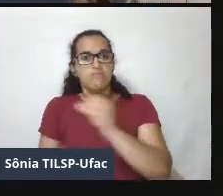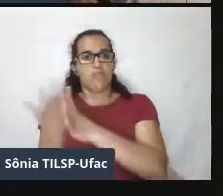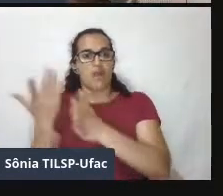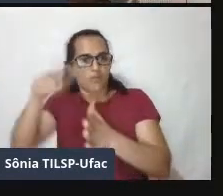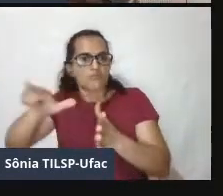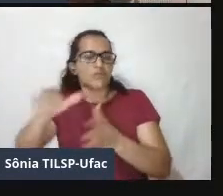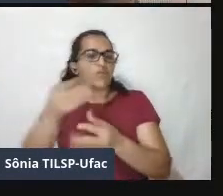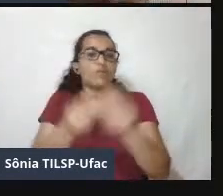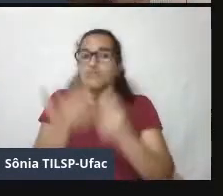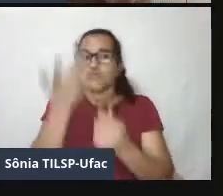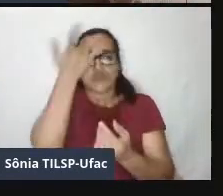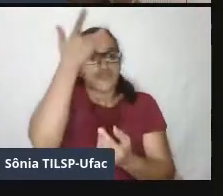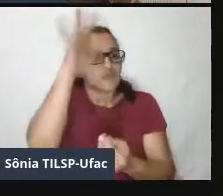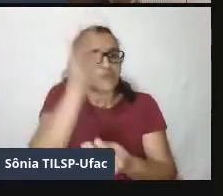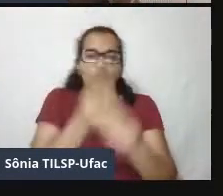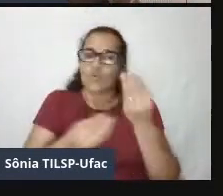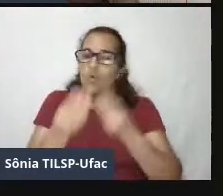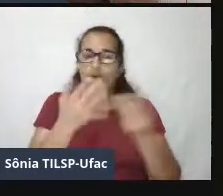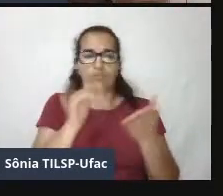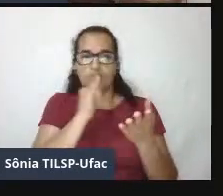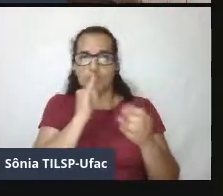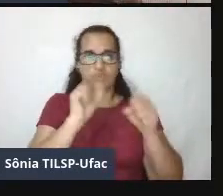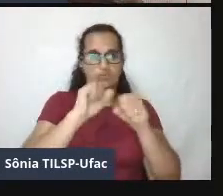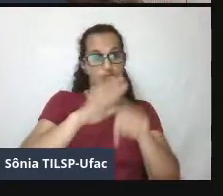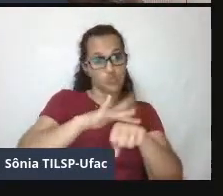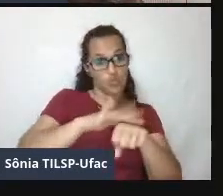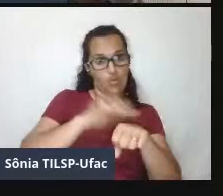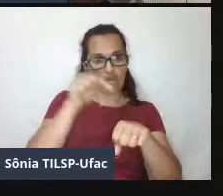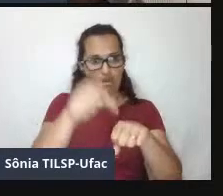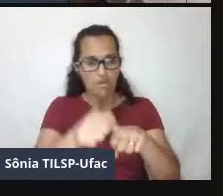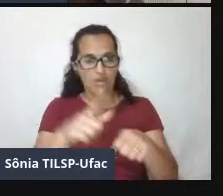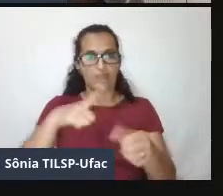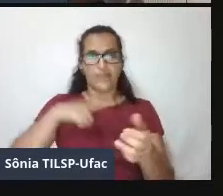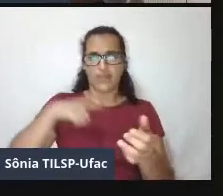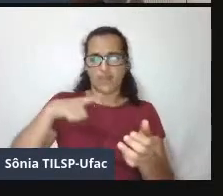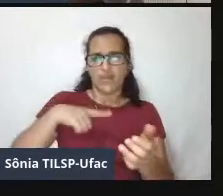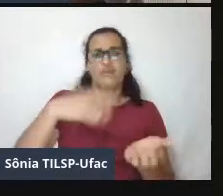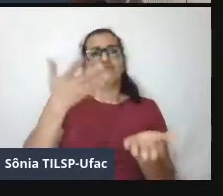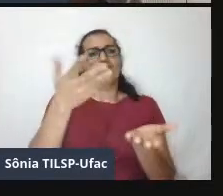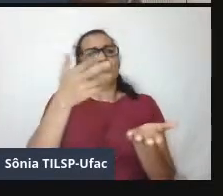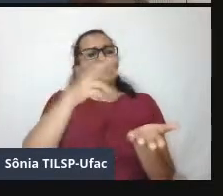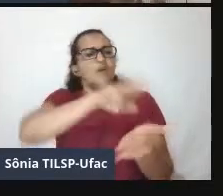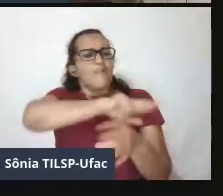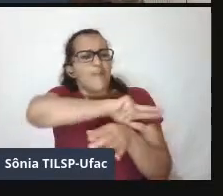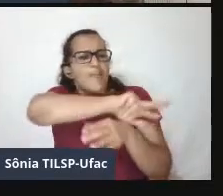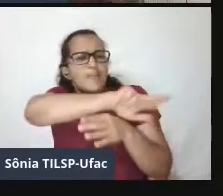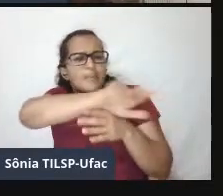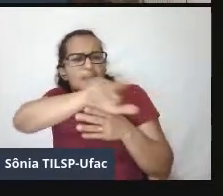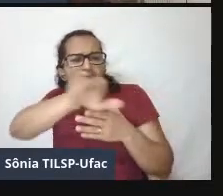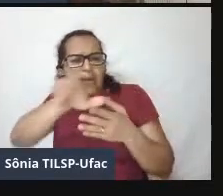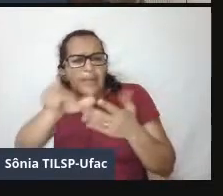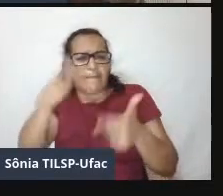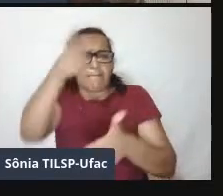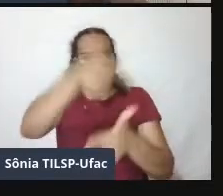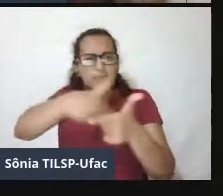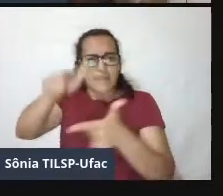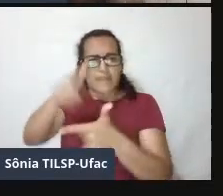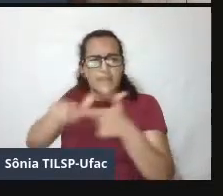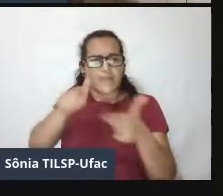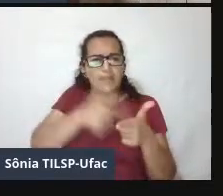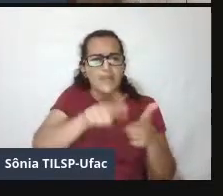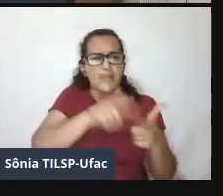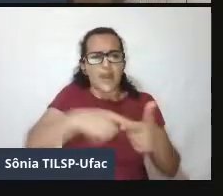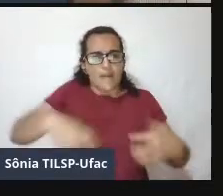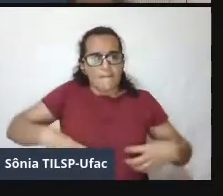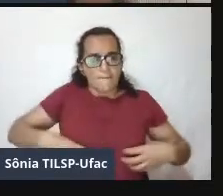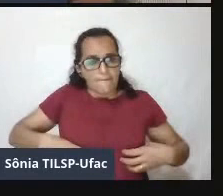paciente. Um paciente com Covid-19, que teve vidro fosco, que teve consolidação, que teve comprometimento, fibrose pulmonar, ele vai